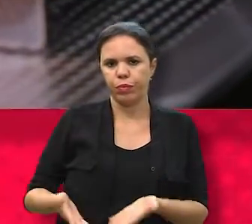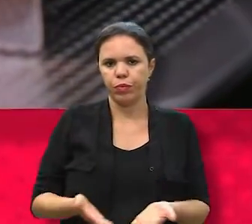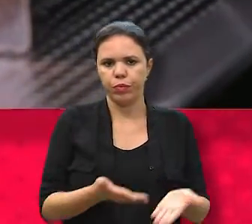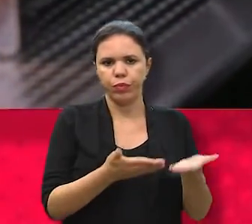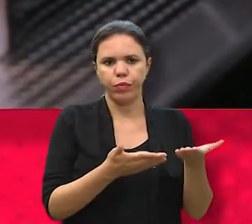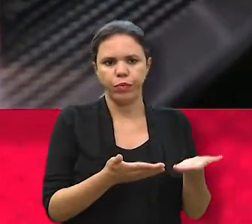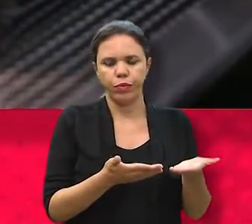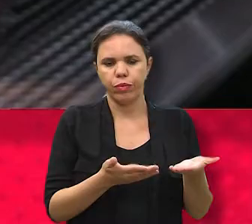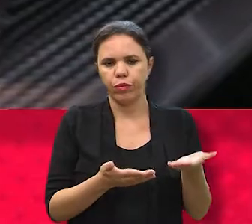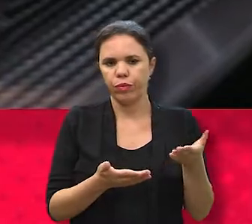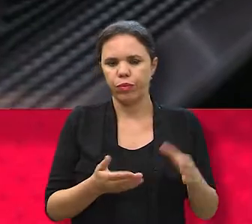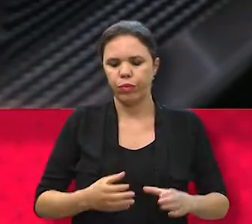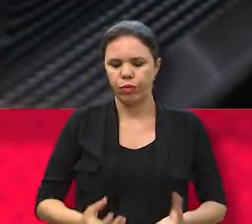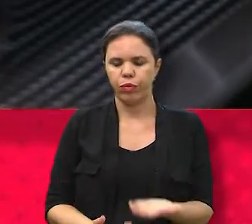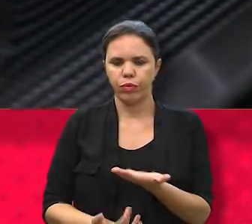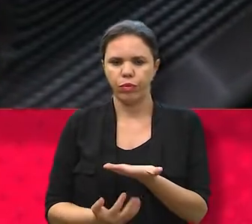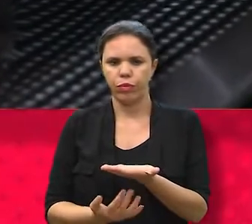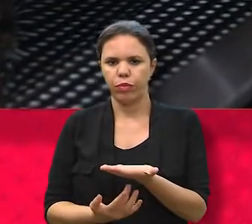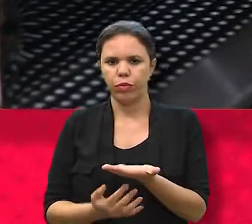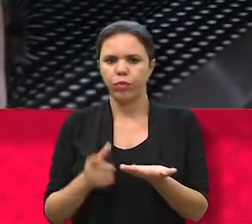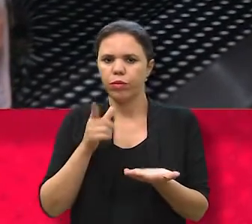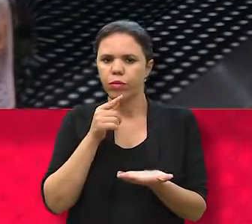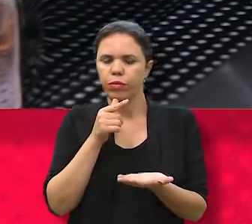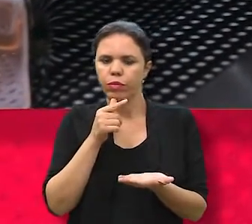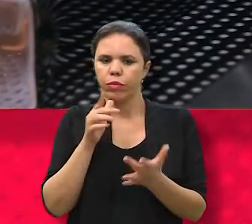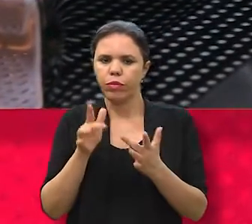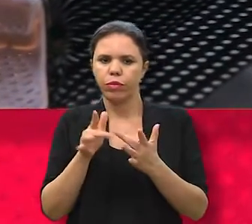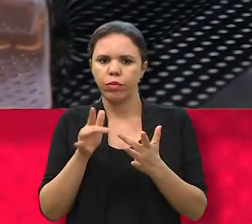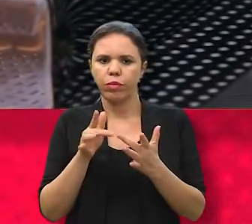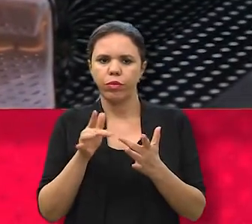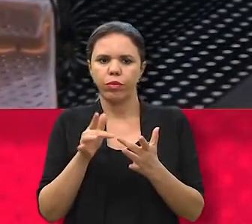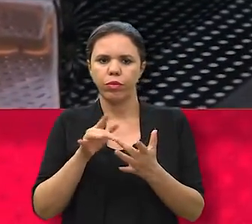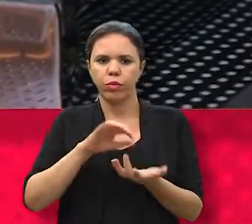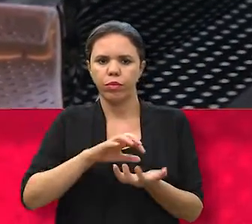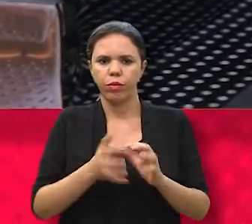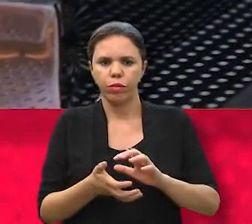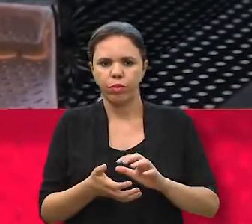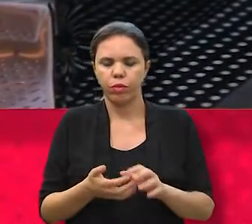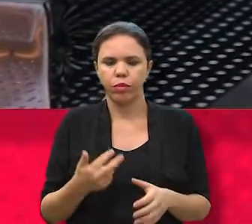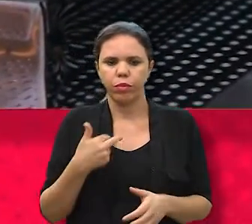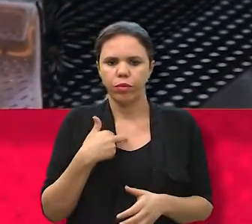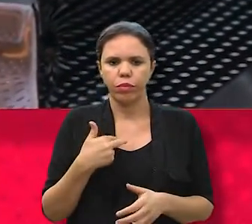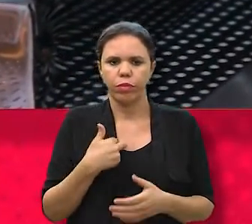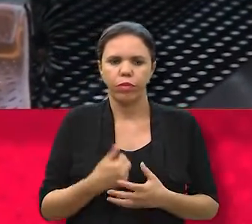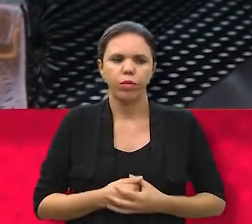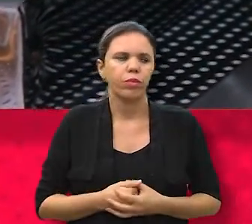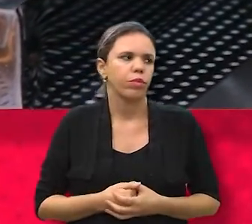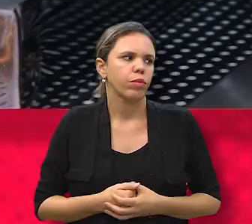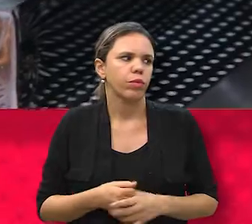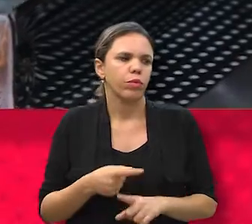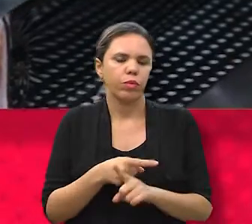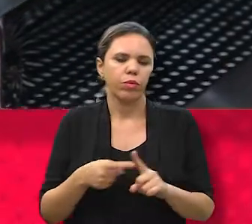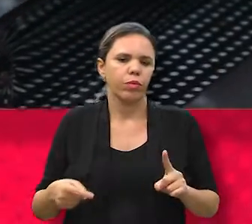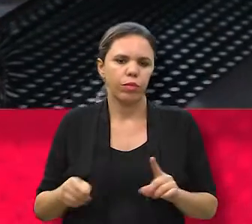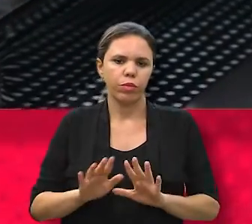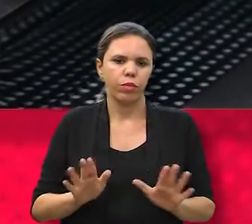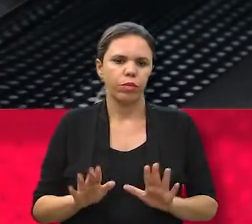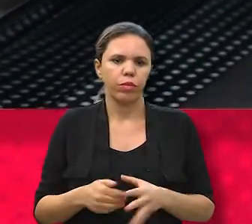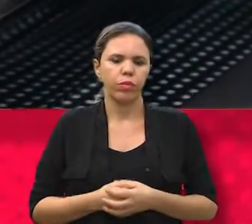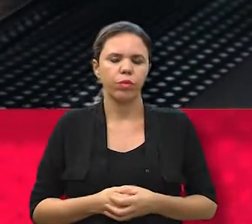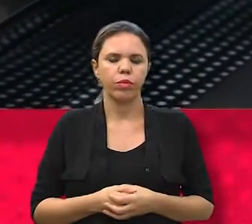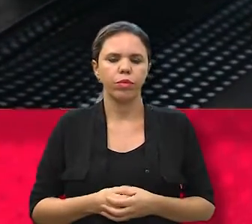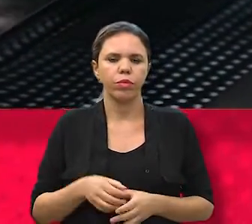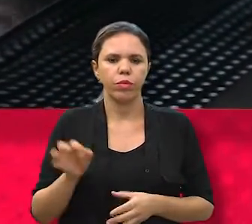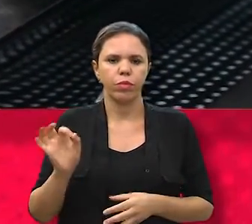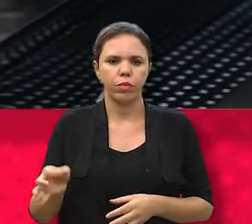pro banho-maria, a água tem que ficar em contato com a massa. Isso. Não pode ficar metade da massa. Não. O